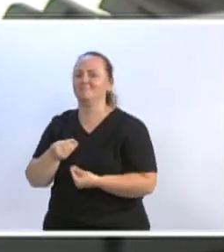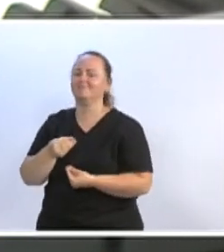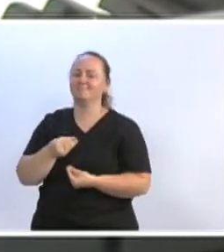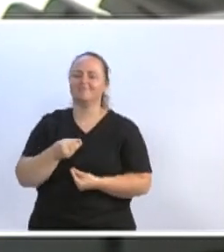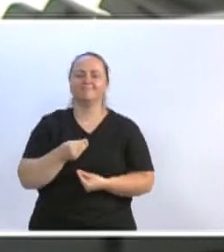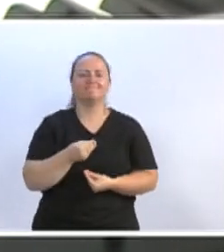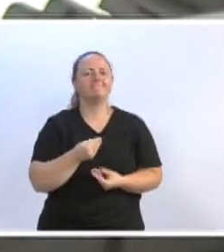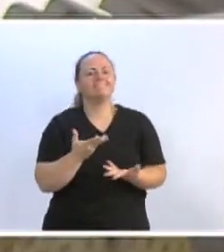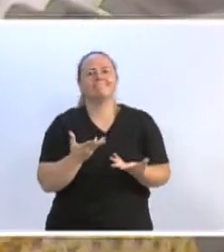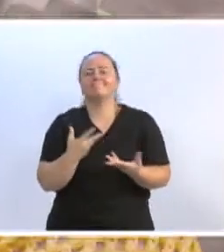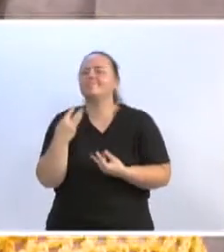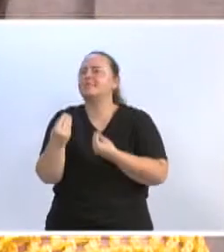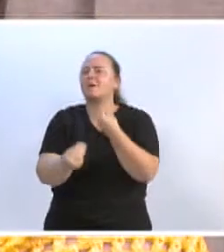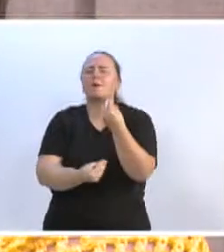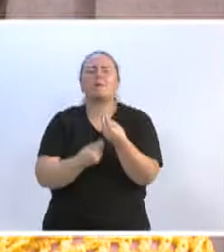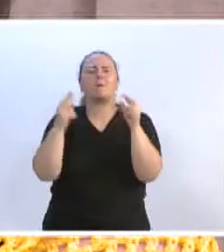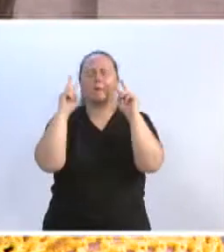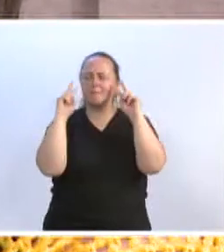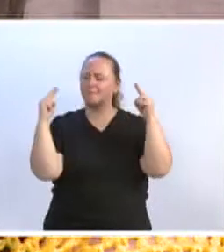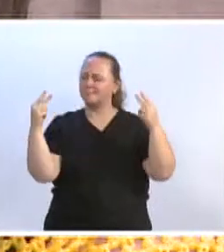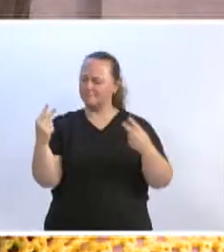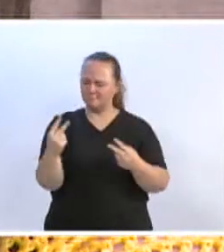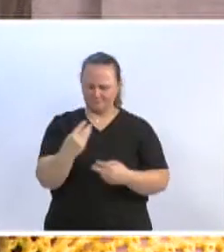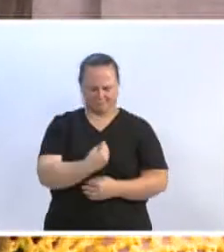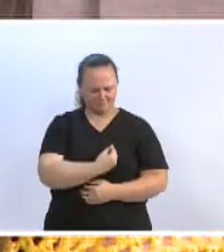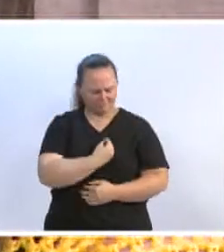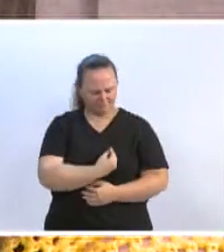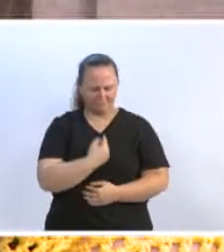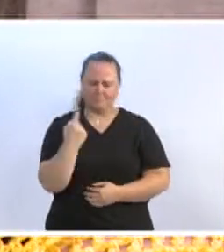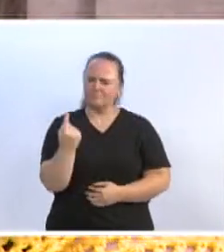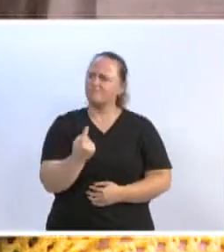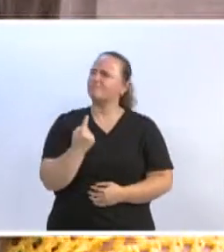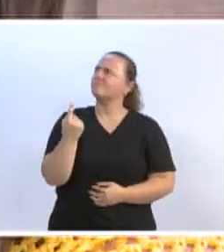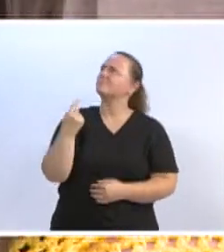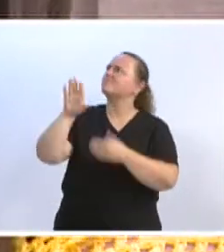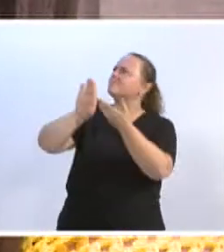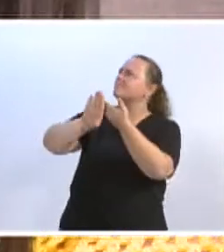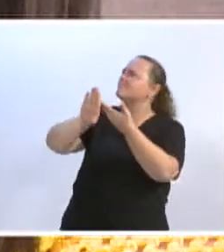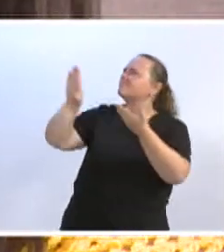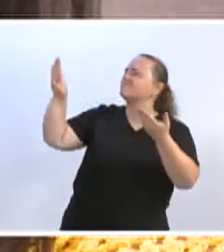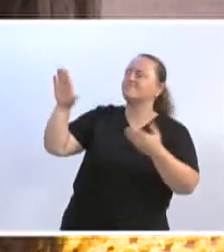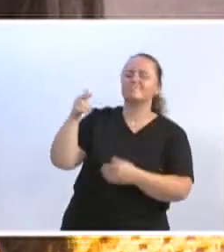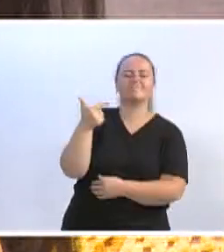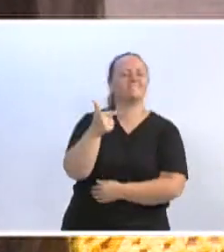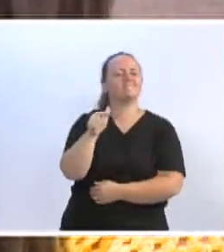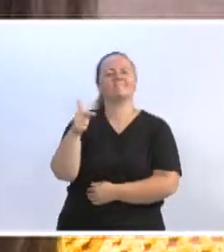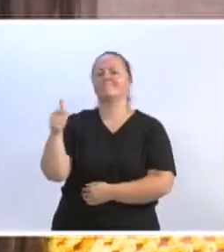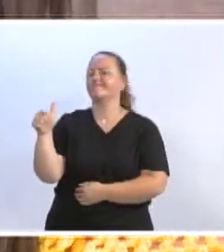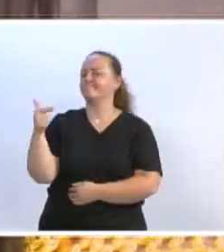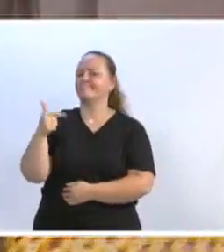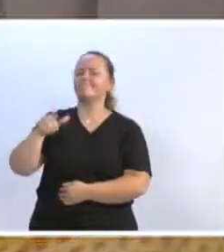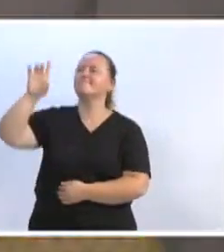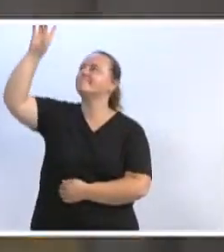teus. Não vejo razão da minha vida sem ti.